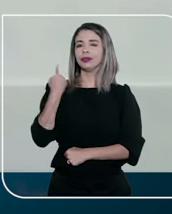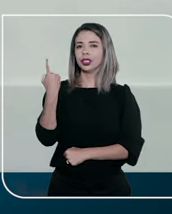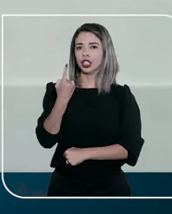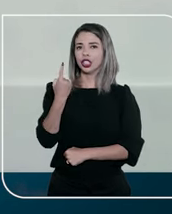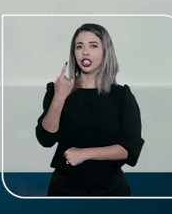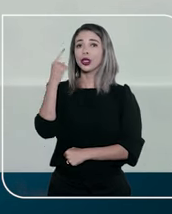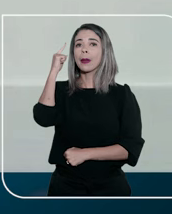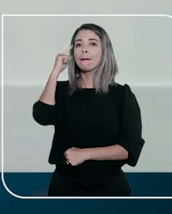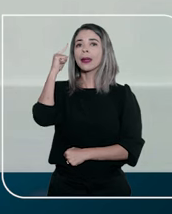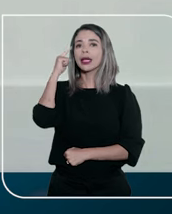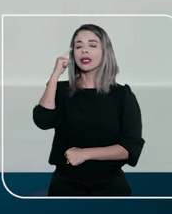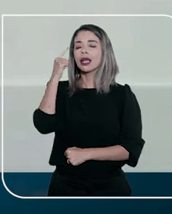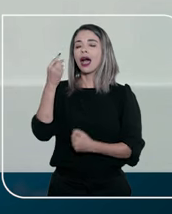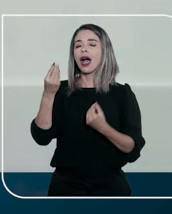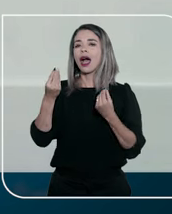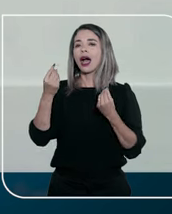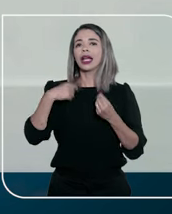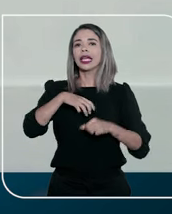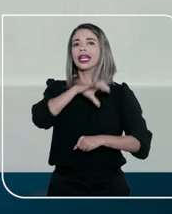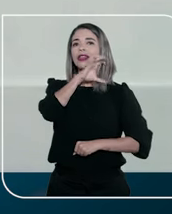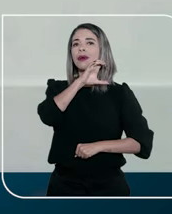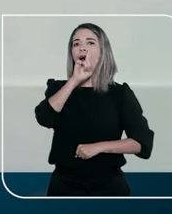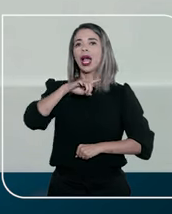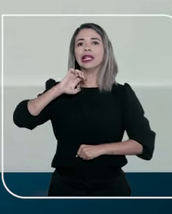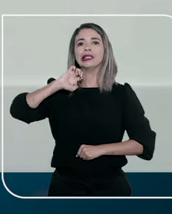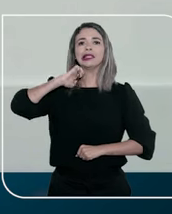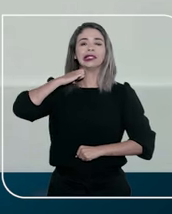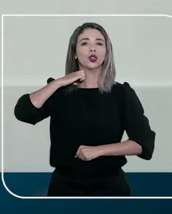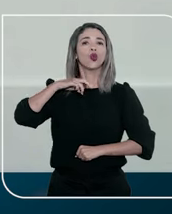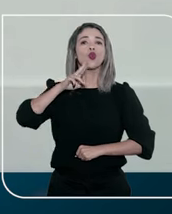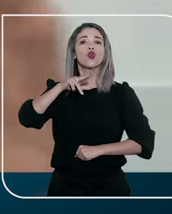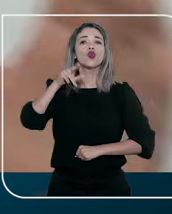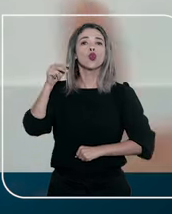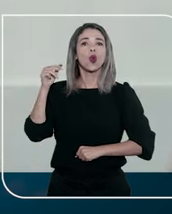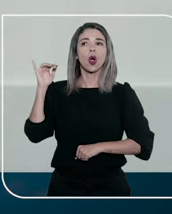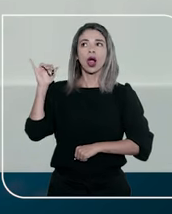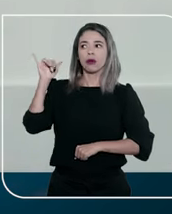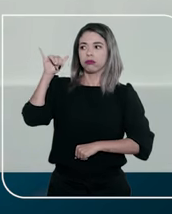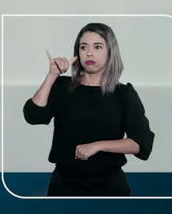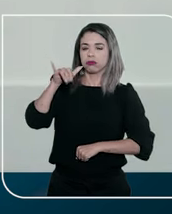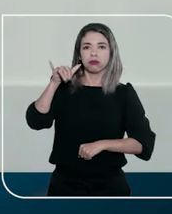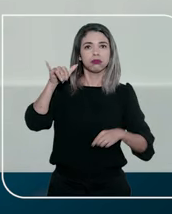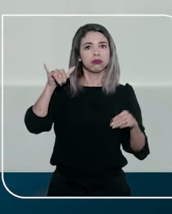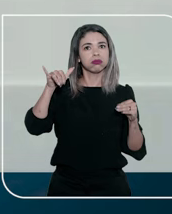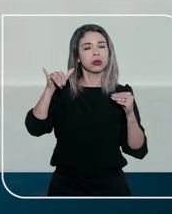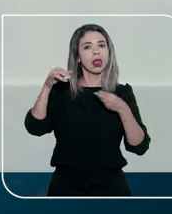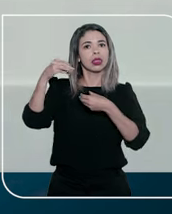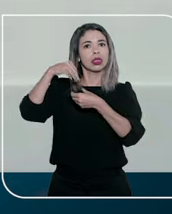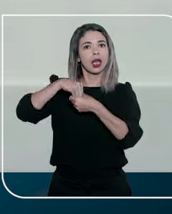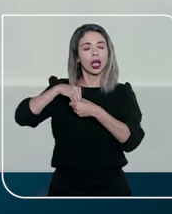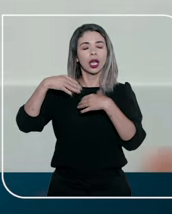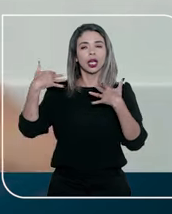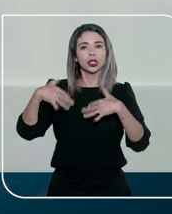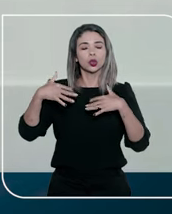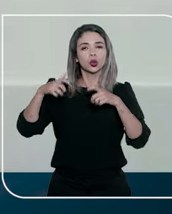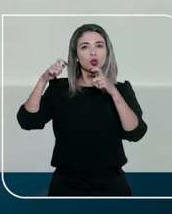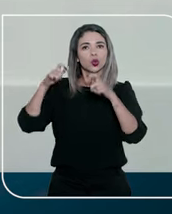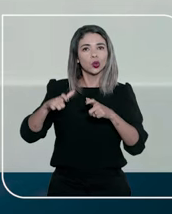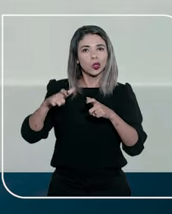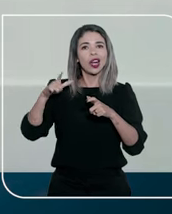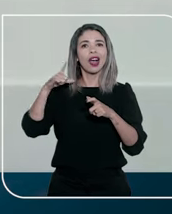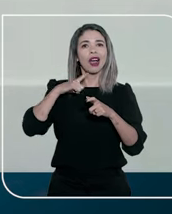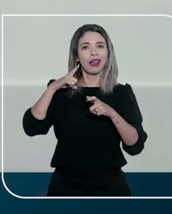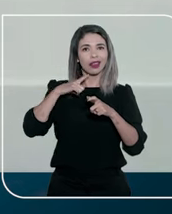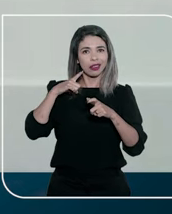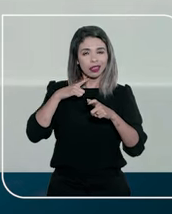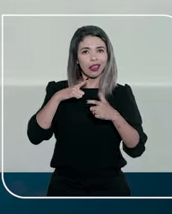ser estressante para um pet que nunca se acostumou a estar dentro de um kennel, que é esse recipiente que é o indicado para fazer o